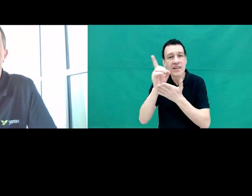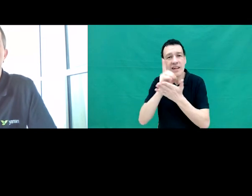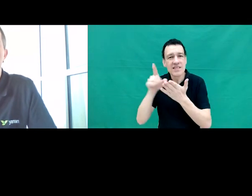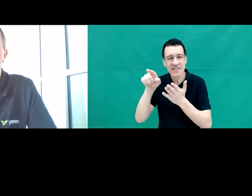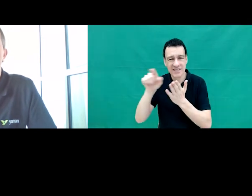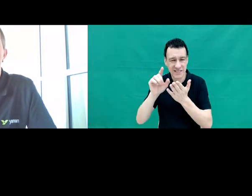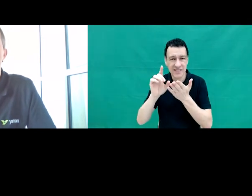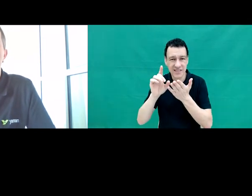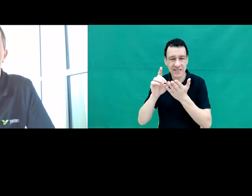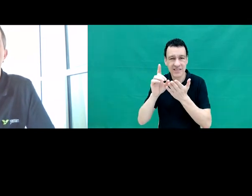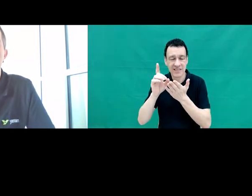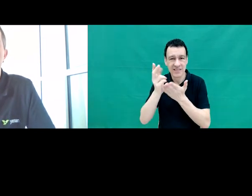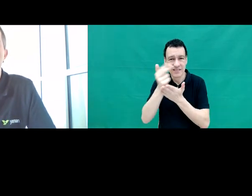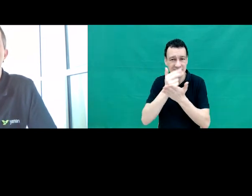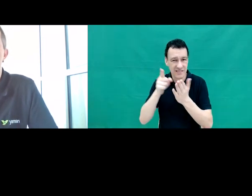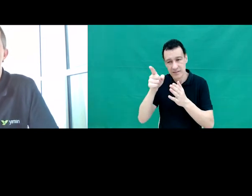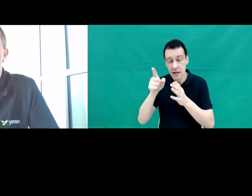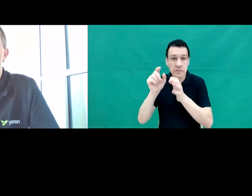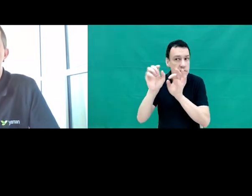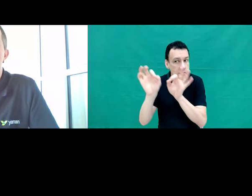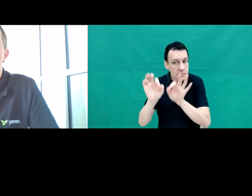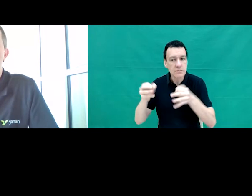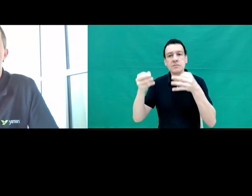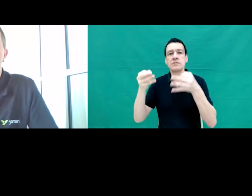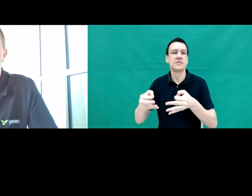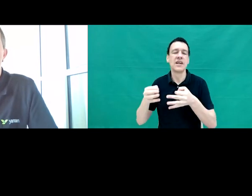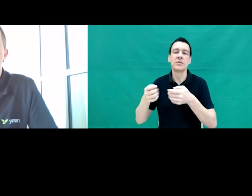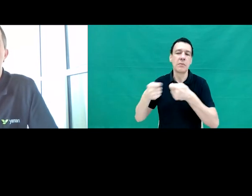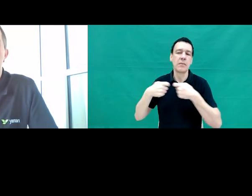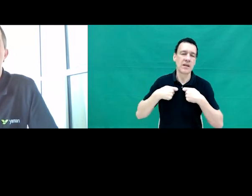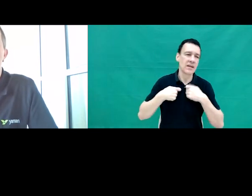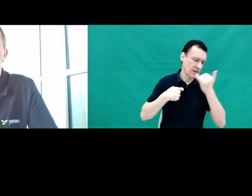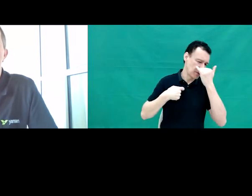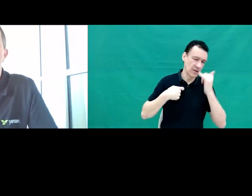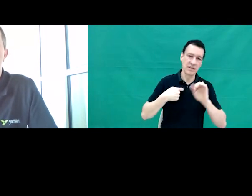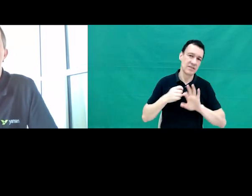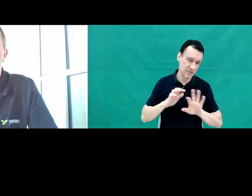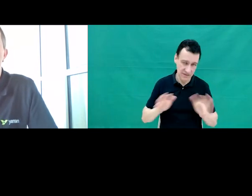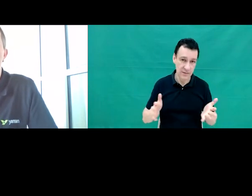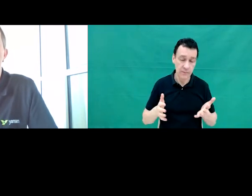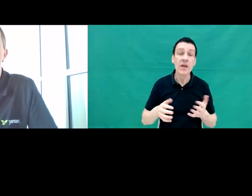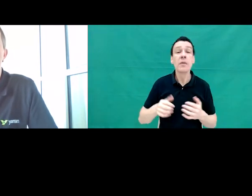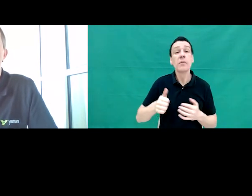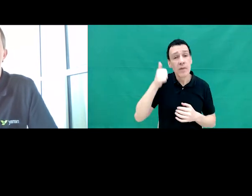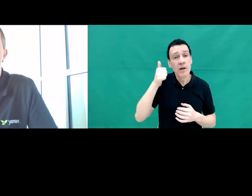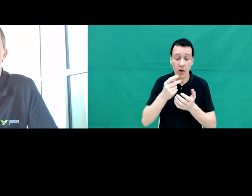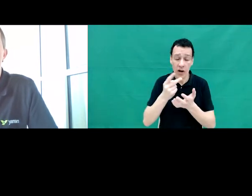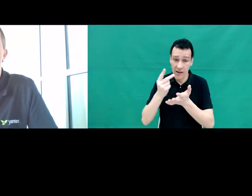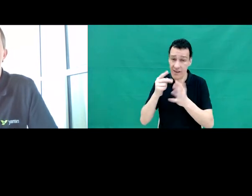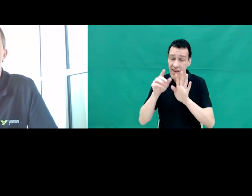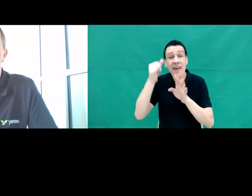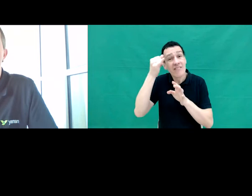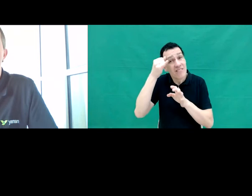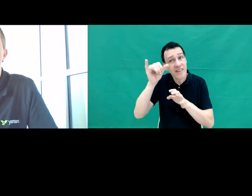experiência dele. E é muito mais fácil você prevenir erros do que tentar corrigir esses erros depois. E